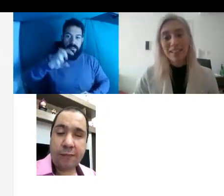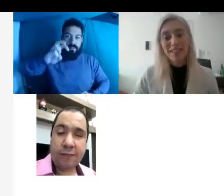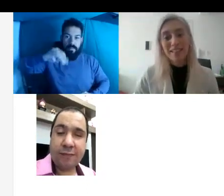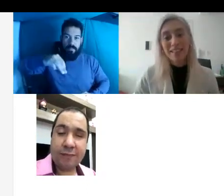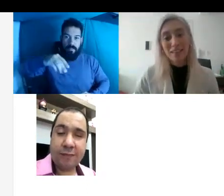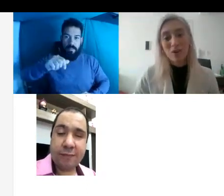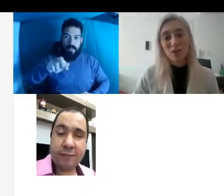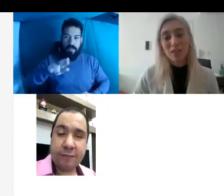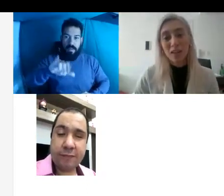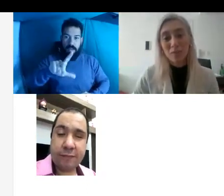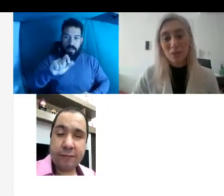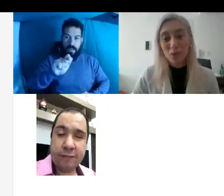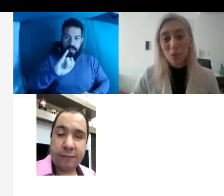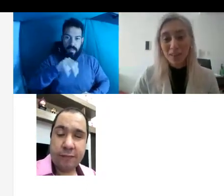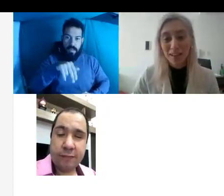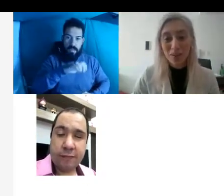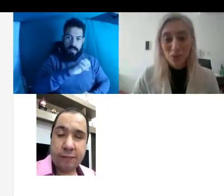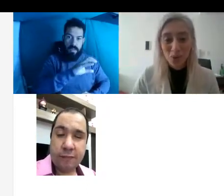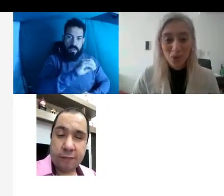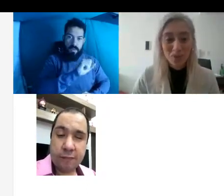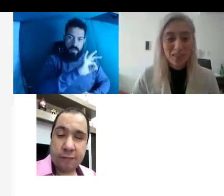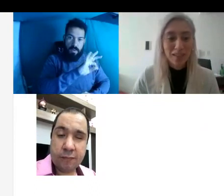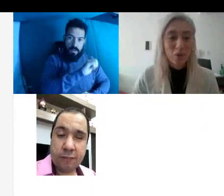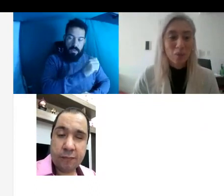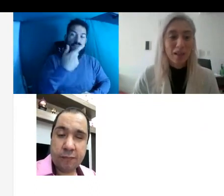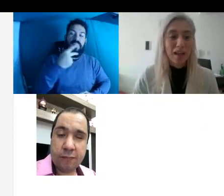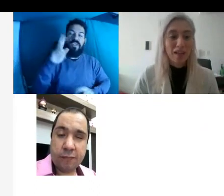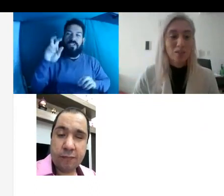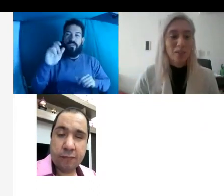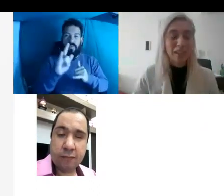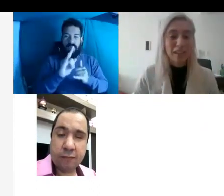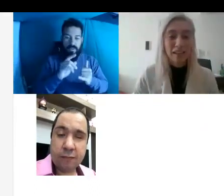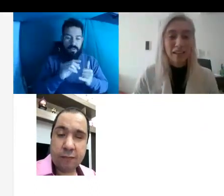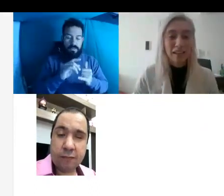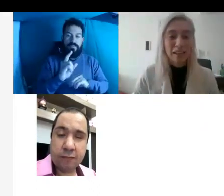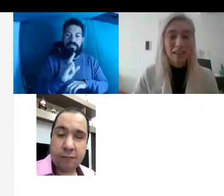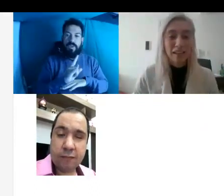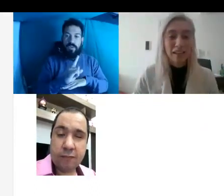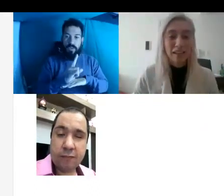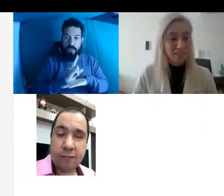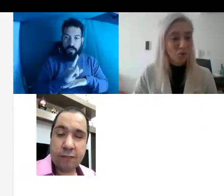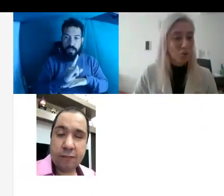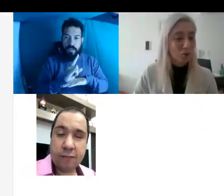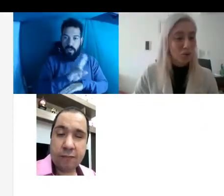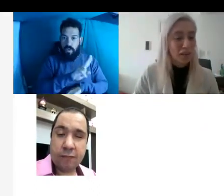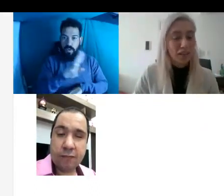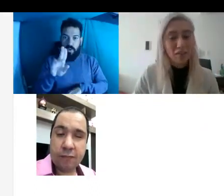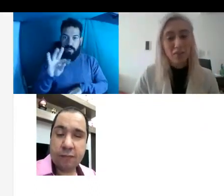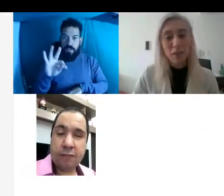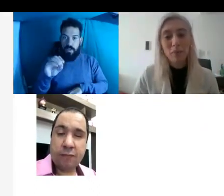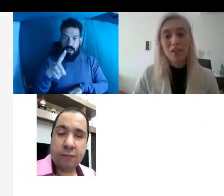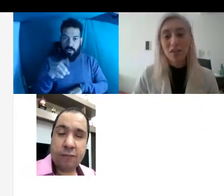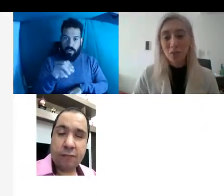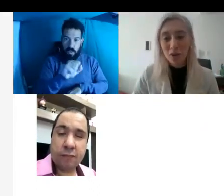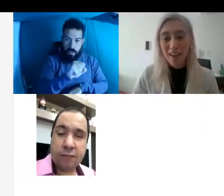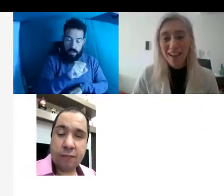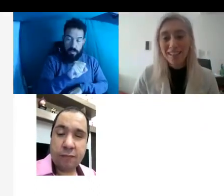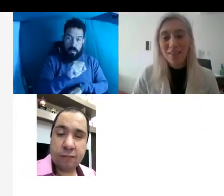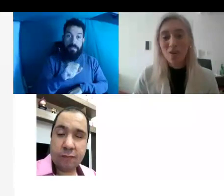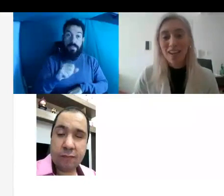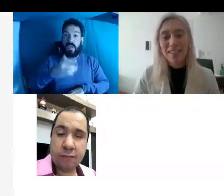Costa, quando nós falamos do documentário Todos, então acho que muitas pessoas que estão conosco aqui,